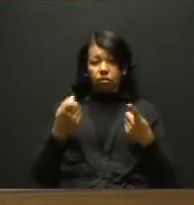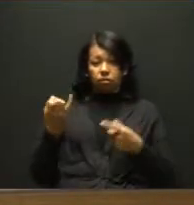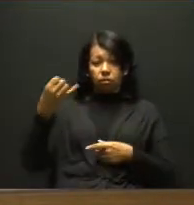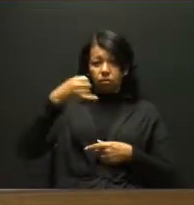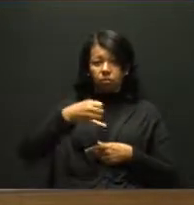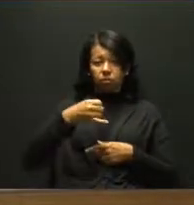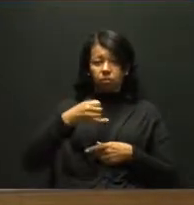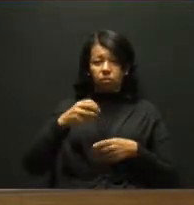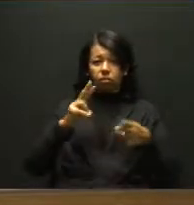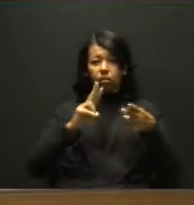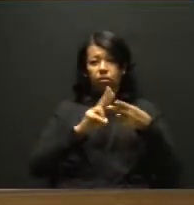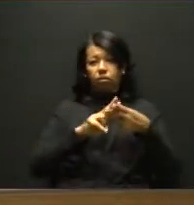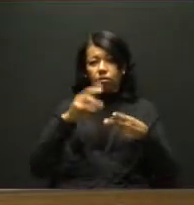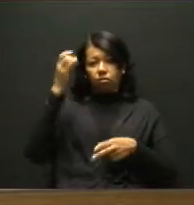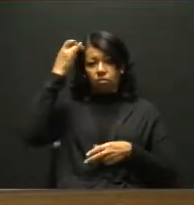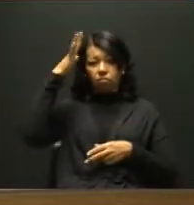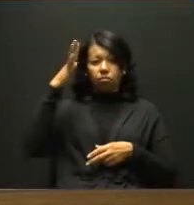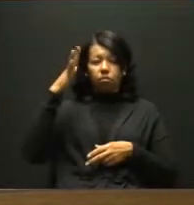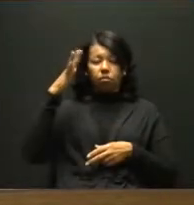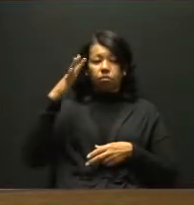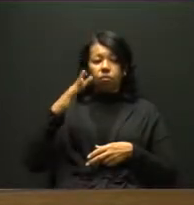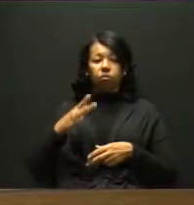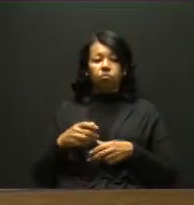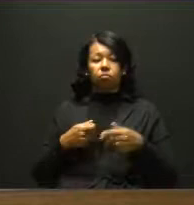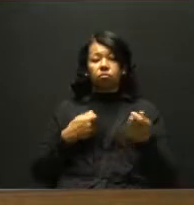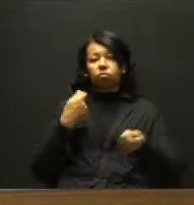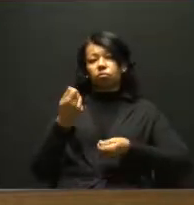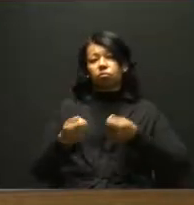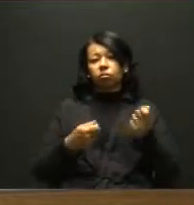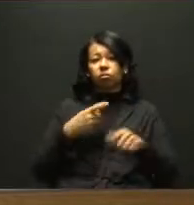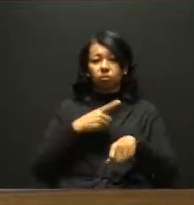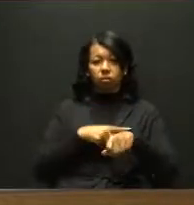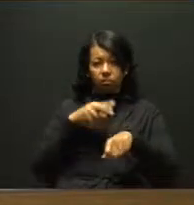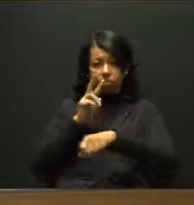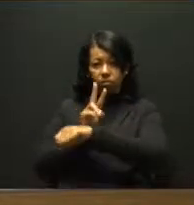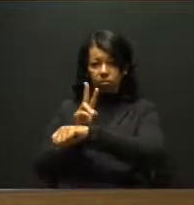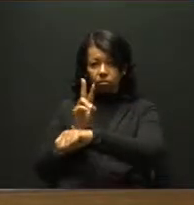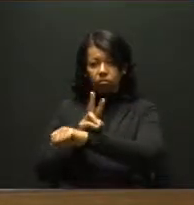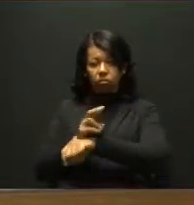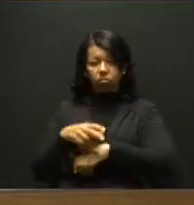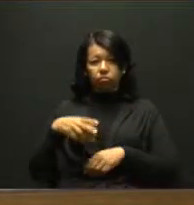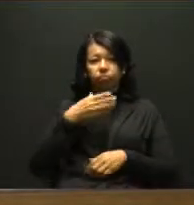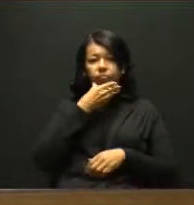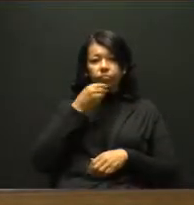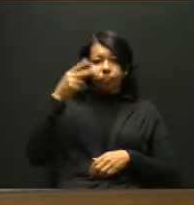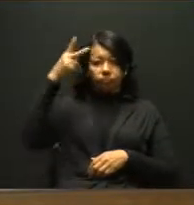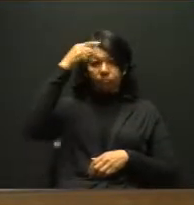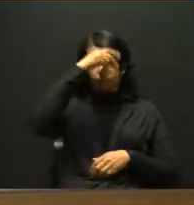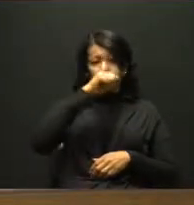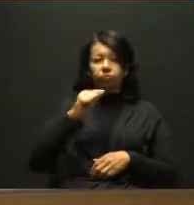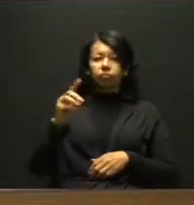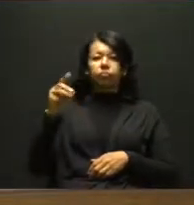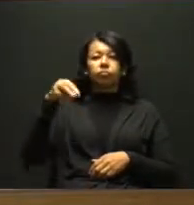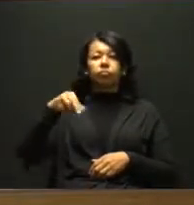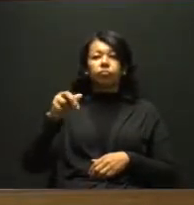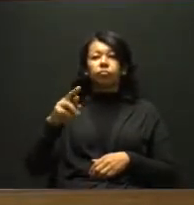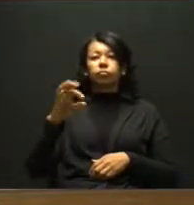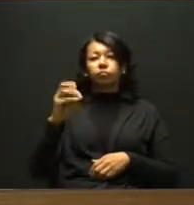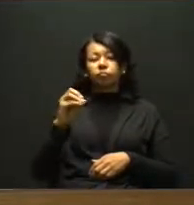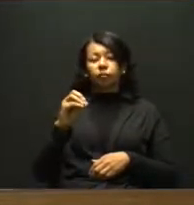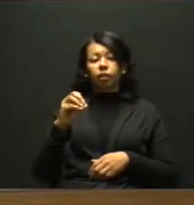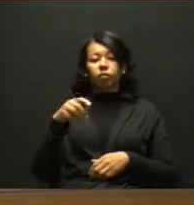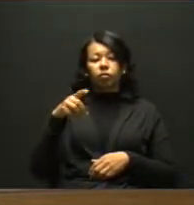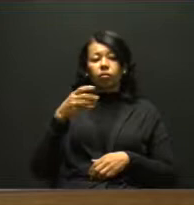fácil vereador a gente pode até economizar o nosso tempo e fiscalizador se apresenta de modo que eu tenho certeza que não é um cara pro primeiro cara de